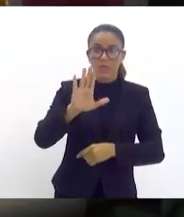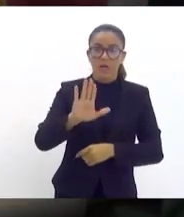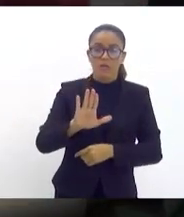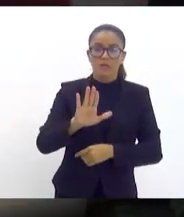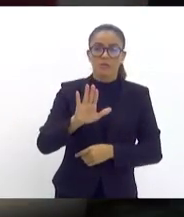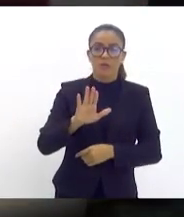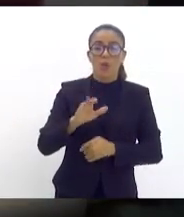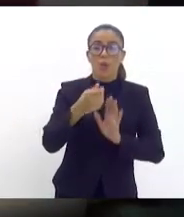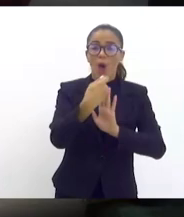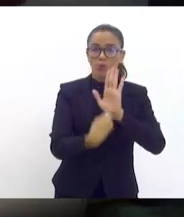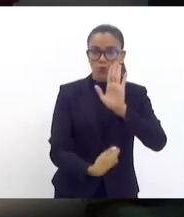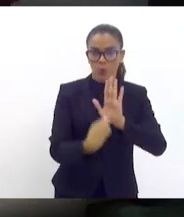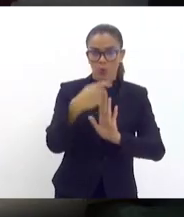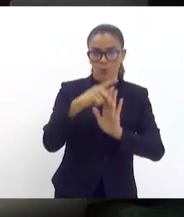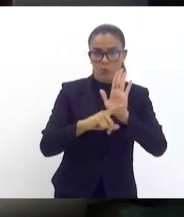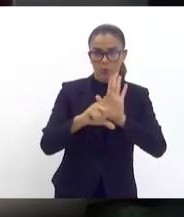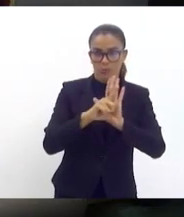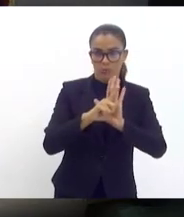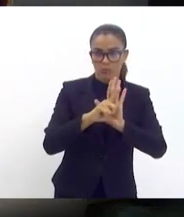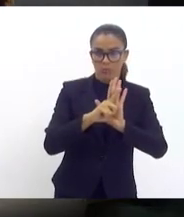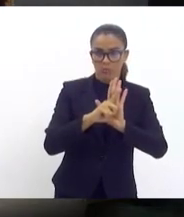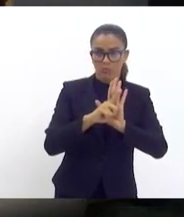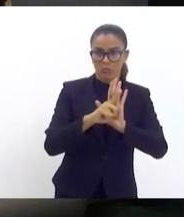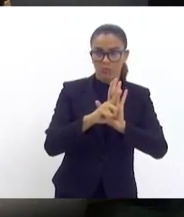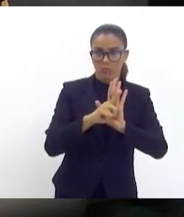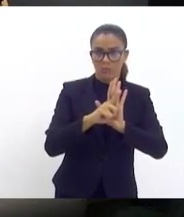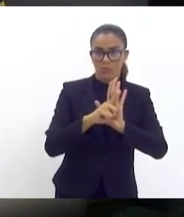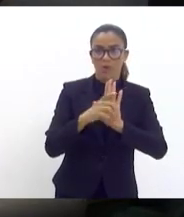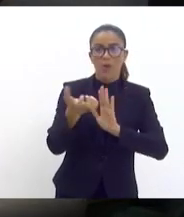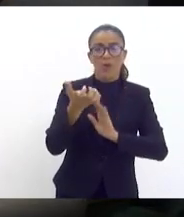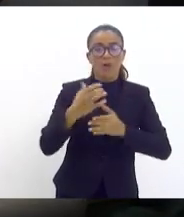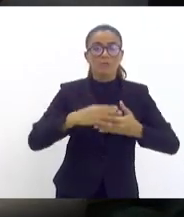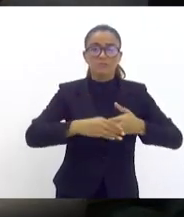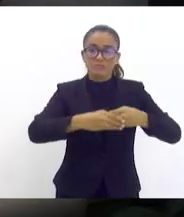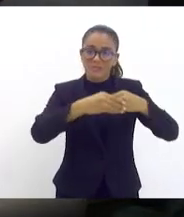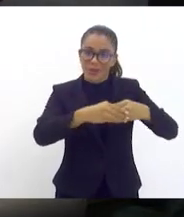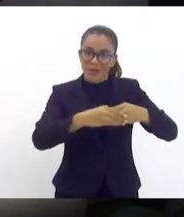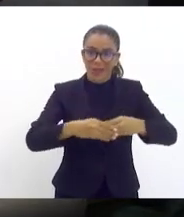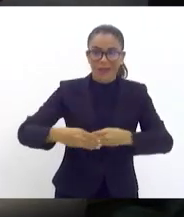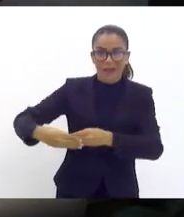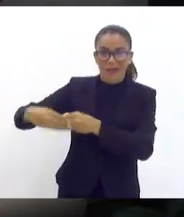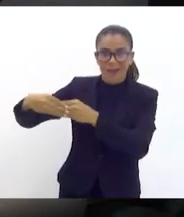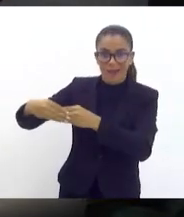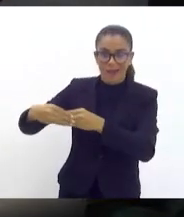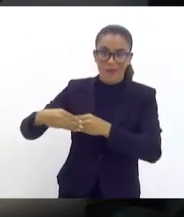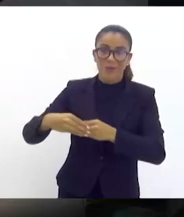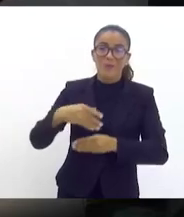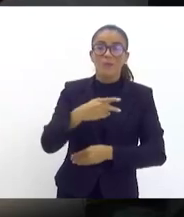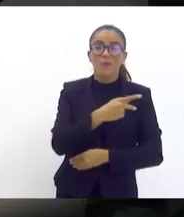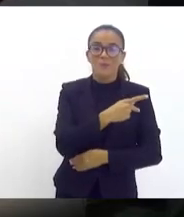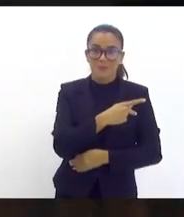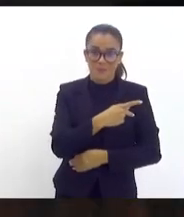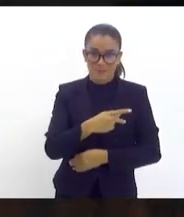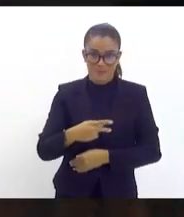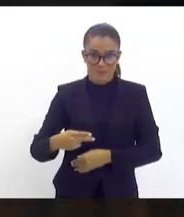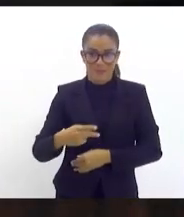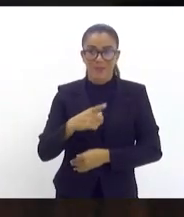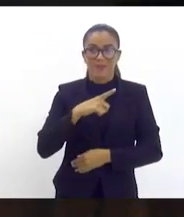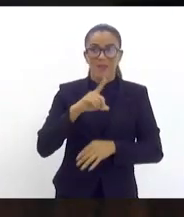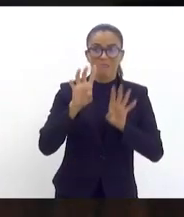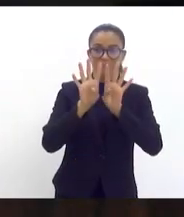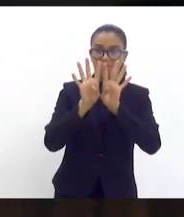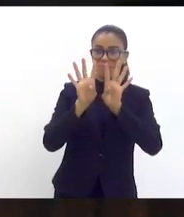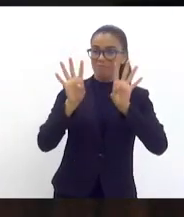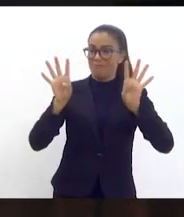Júnior, autor do projeto. Deputado, antes de mais verdade, nada, eu queria saudar a presença dos nossos visitantes aqui na galeria,